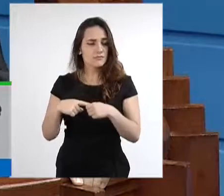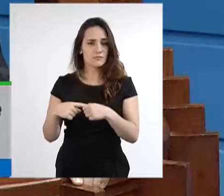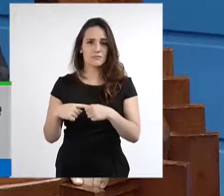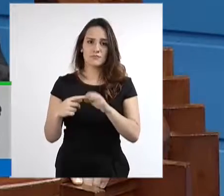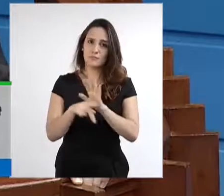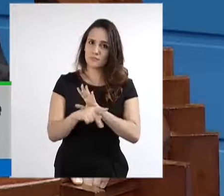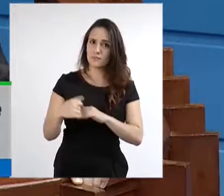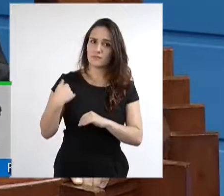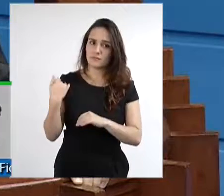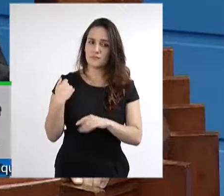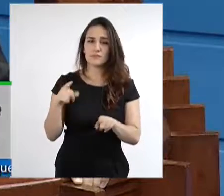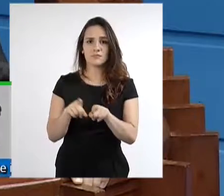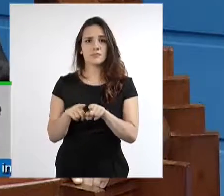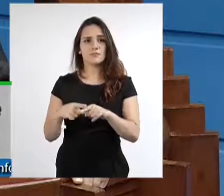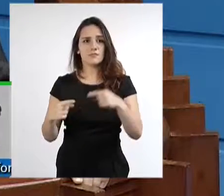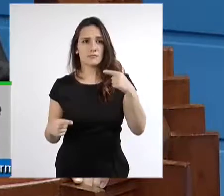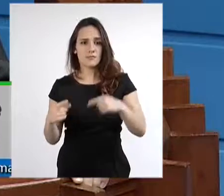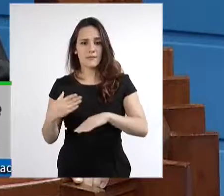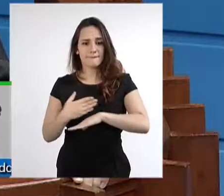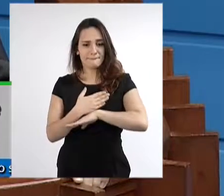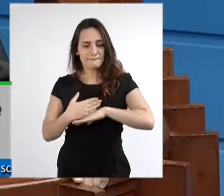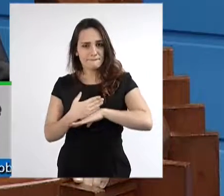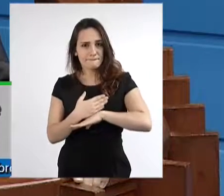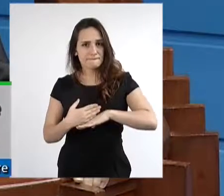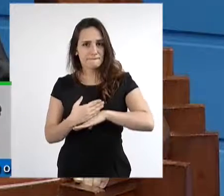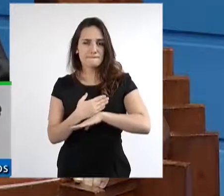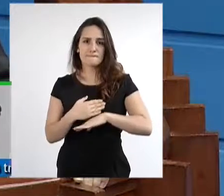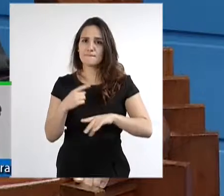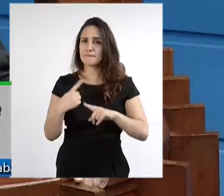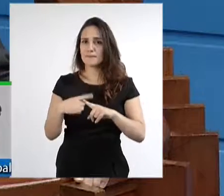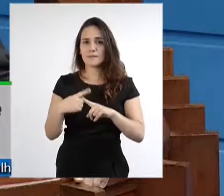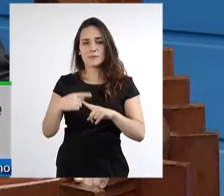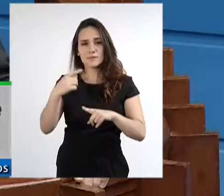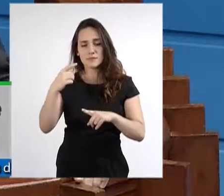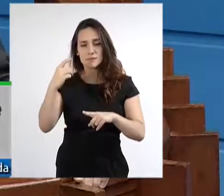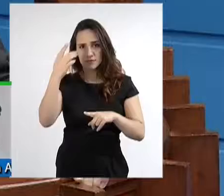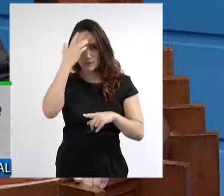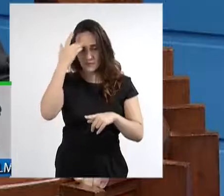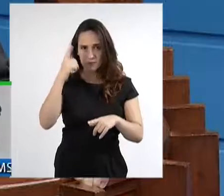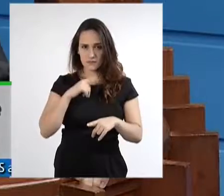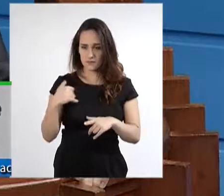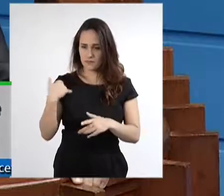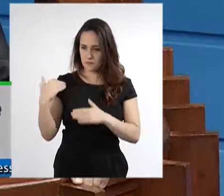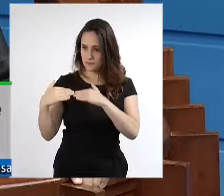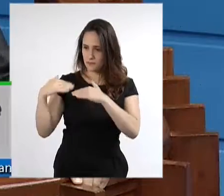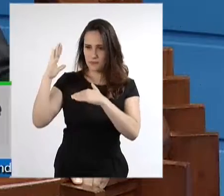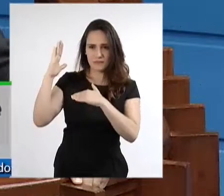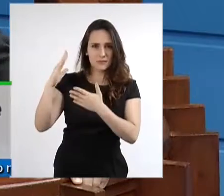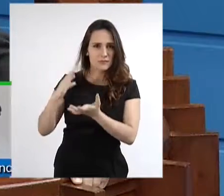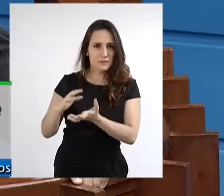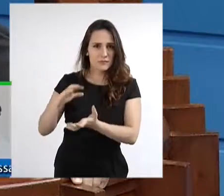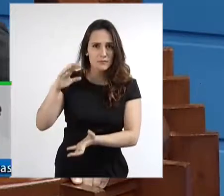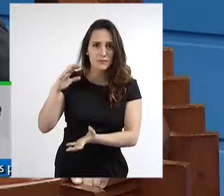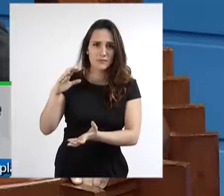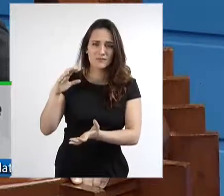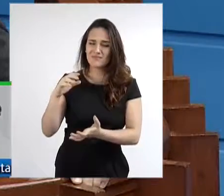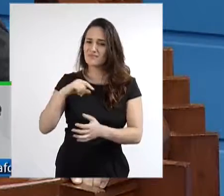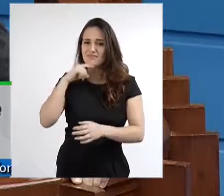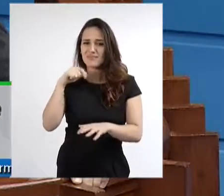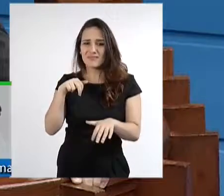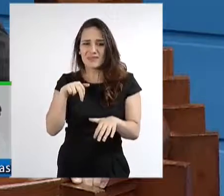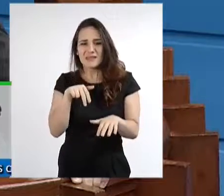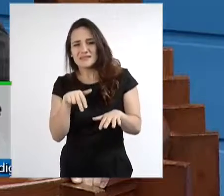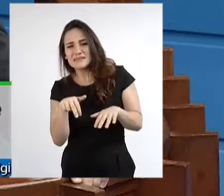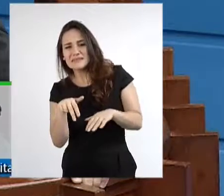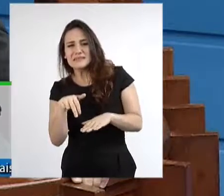acessibilidade. O idoso vai perdendo a mobilidade e precisa ter um cuidado especial.